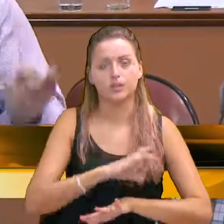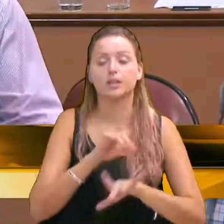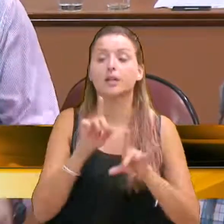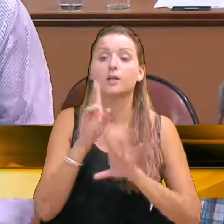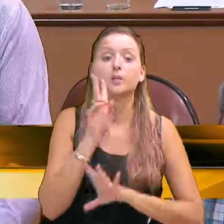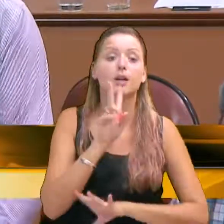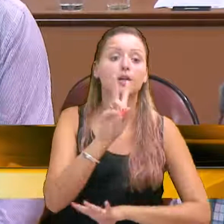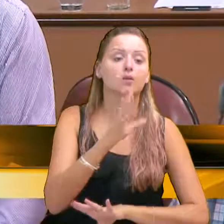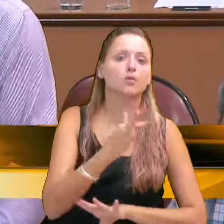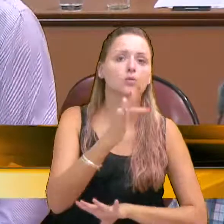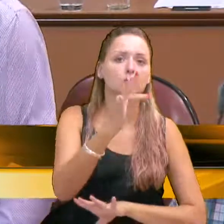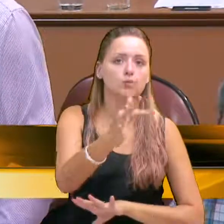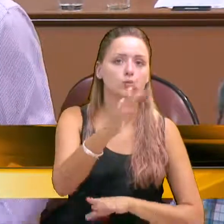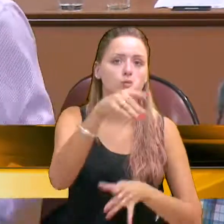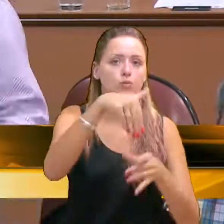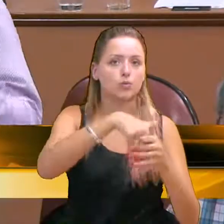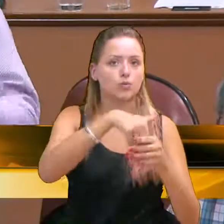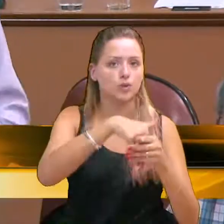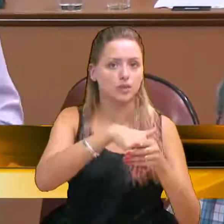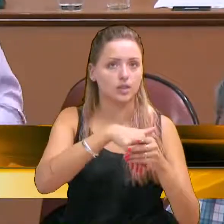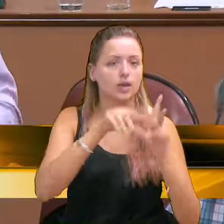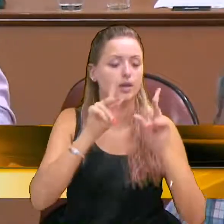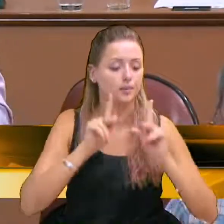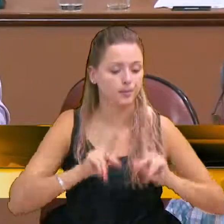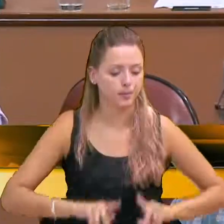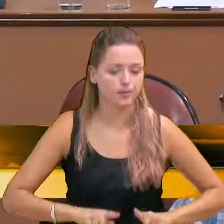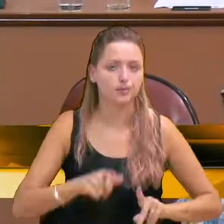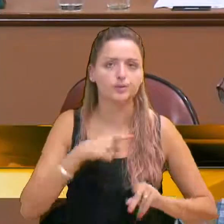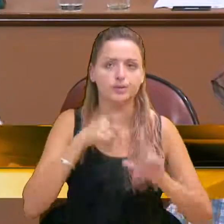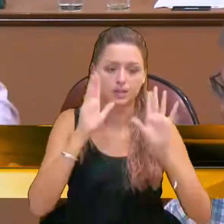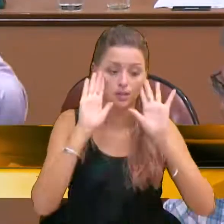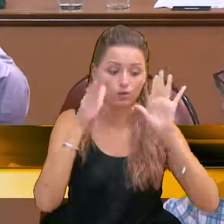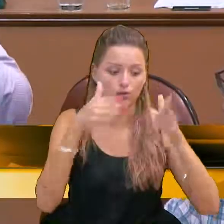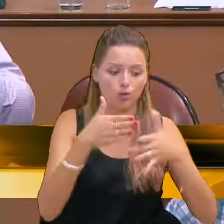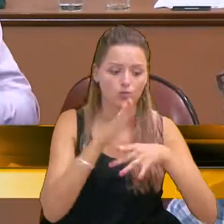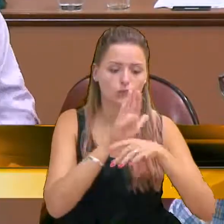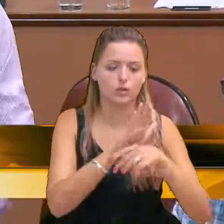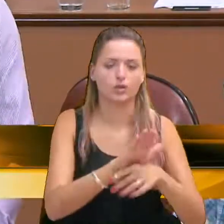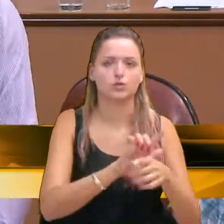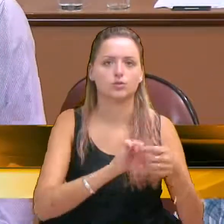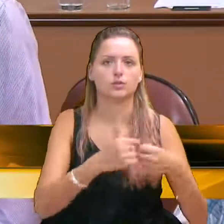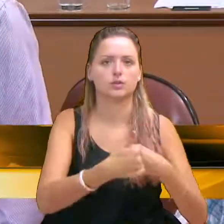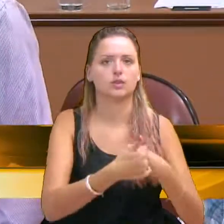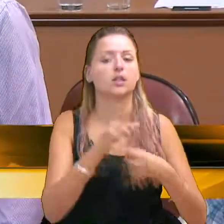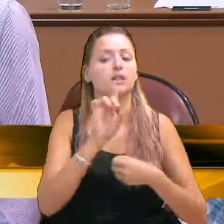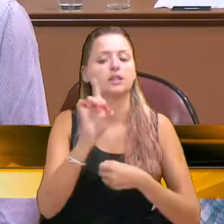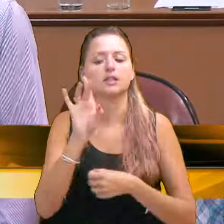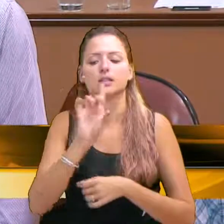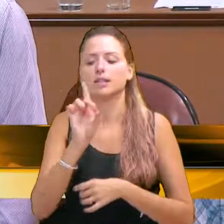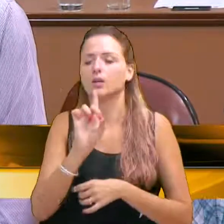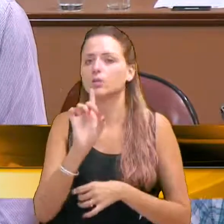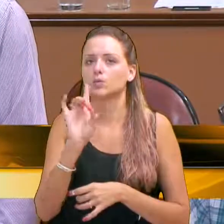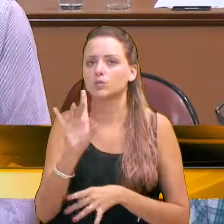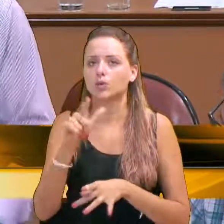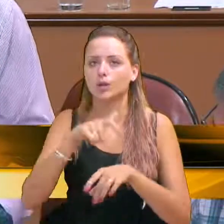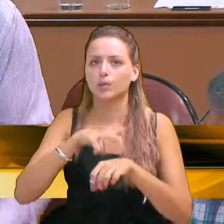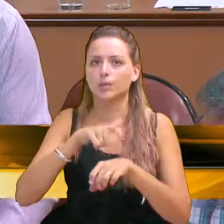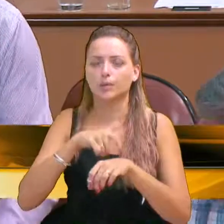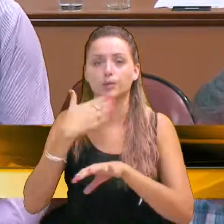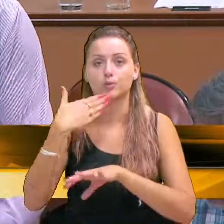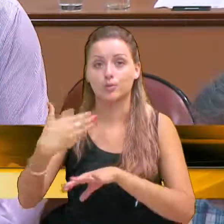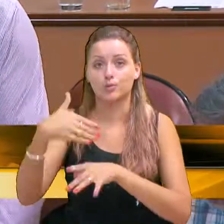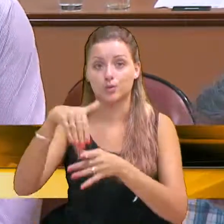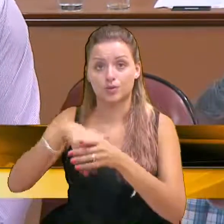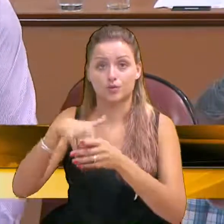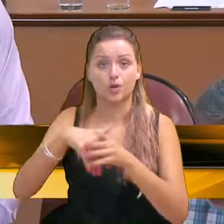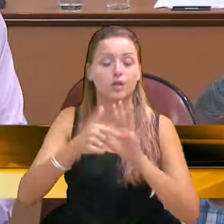se vote em parlamentares que se voltem sim para o município e não só em época de campanha, e que